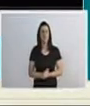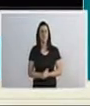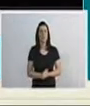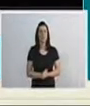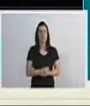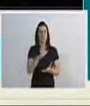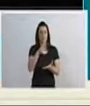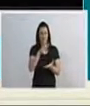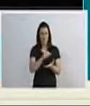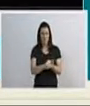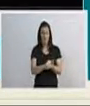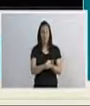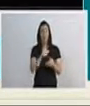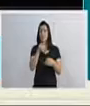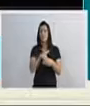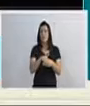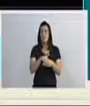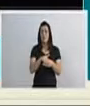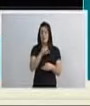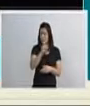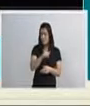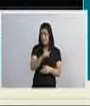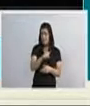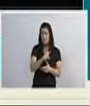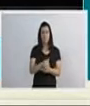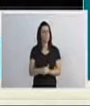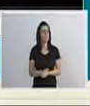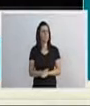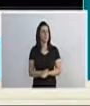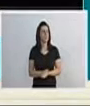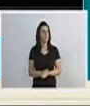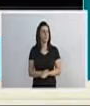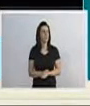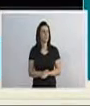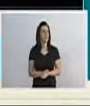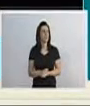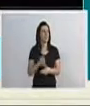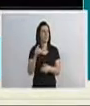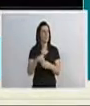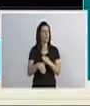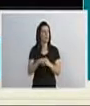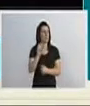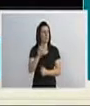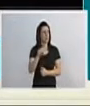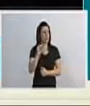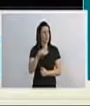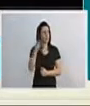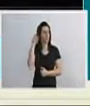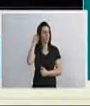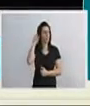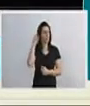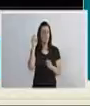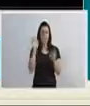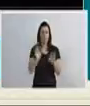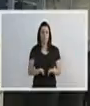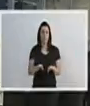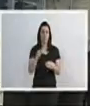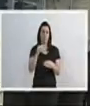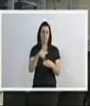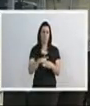Registre-se com a voto, vereador. Voto sim? Voto sim. Registre-se voto sim do vereador Yandes Manta. Encerrada a